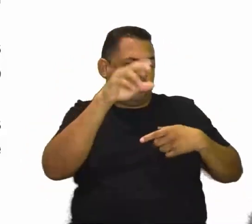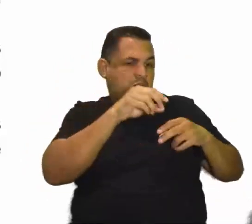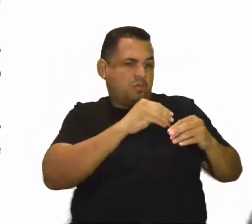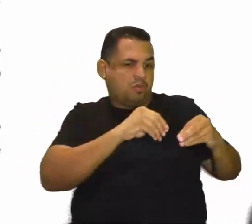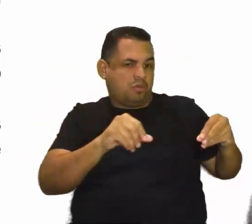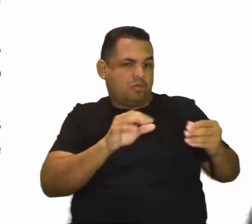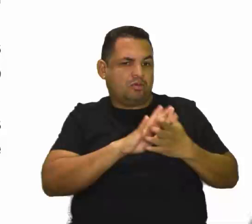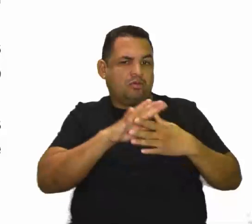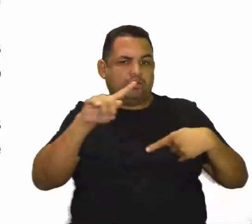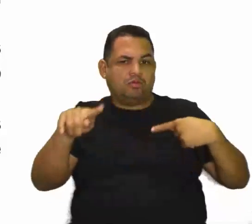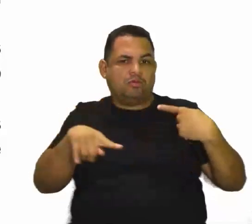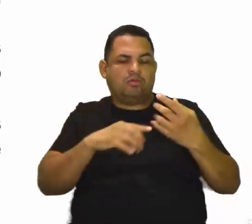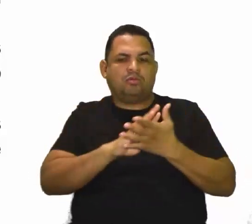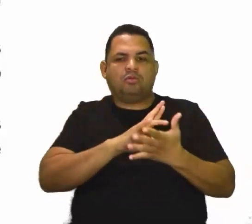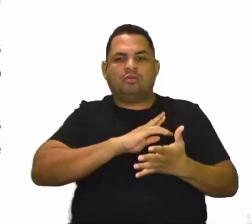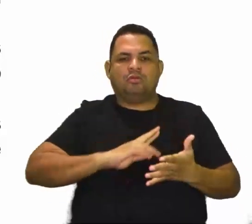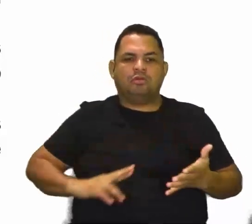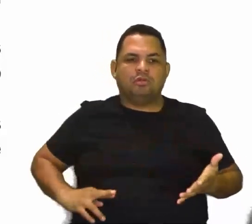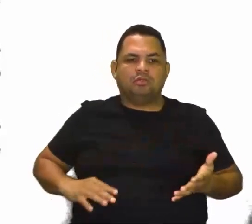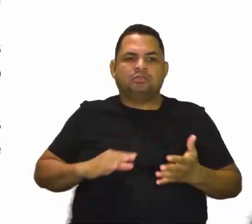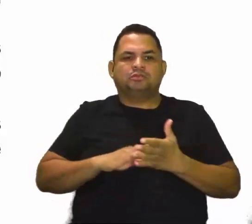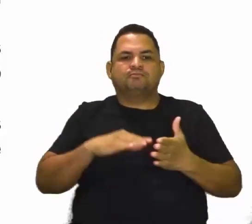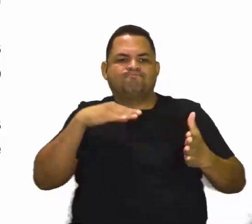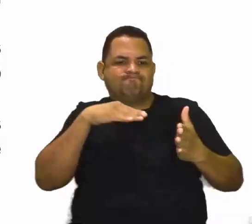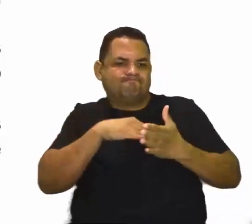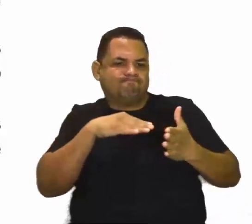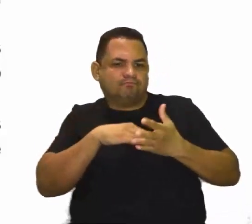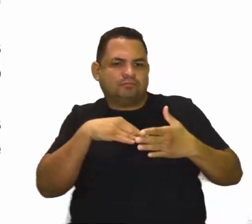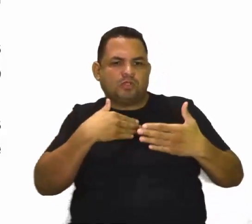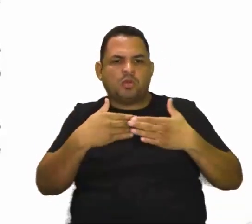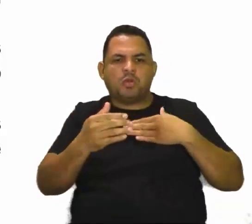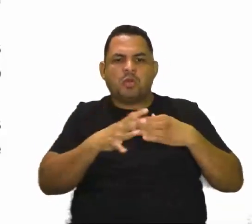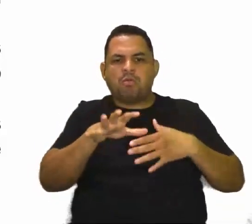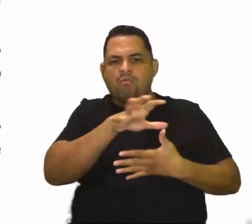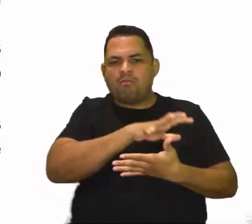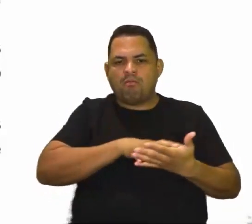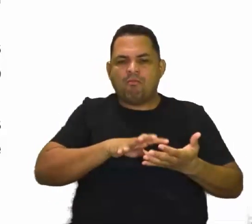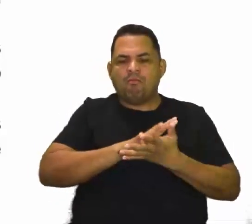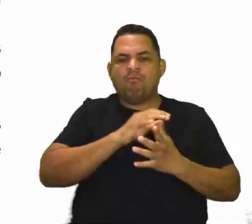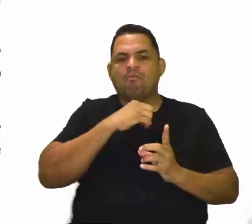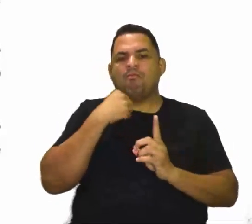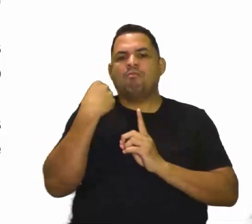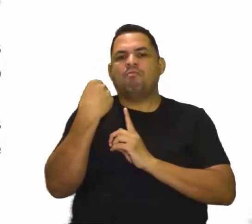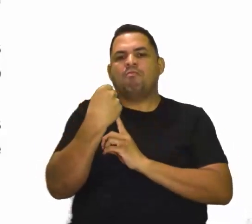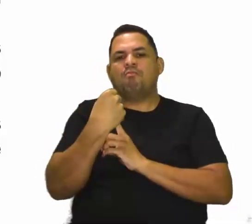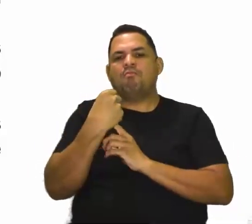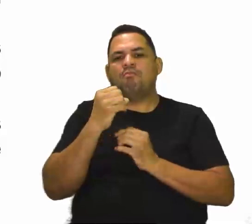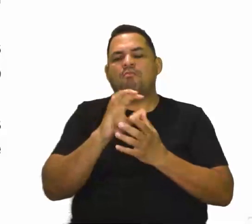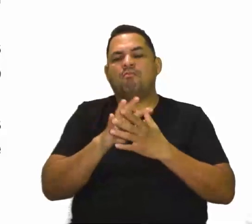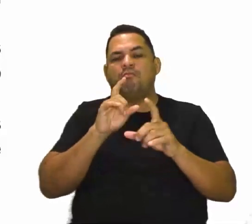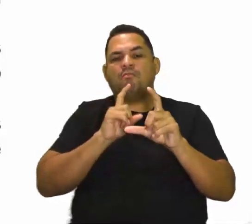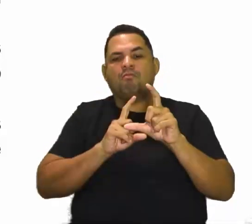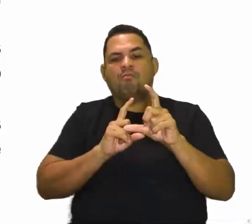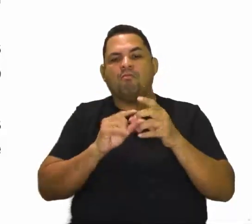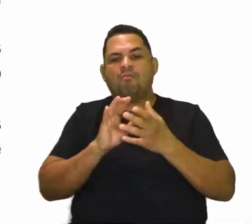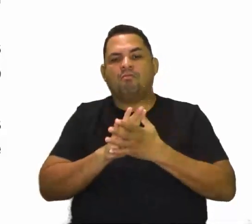no objetivo do Estado republicano em conter quaisquer manifestações socialistas